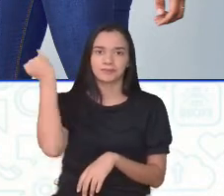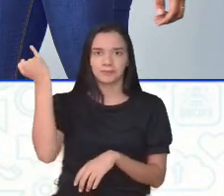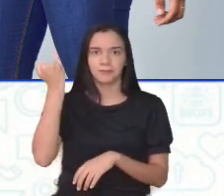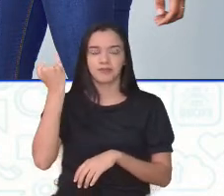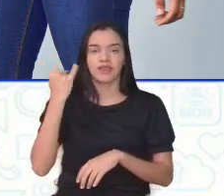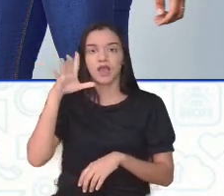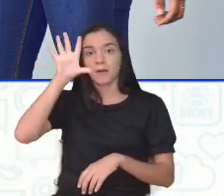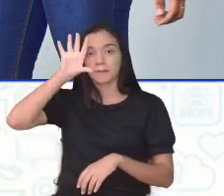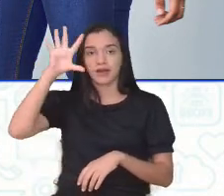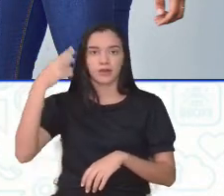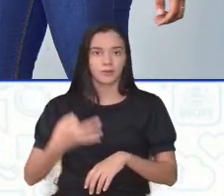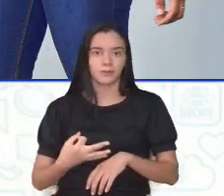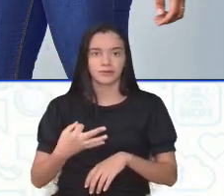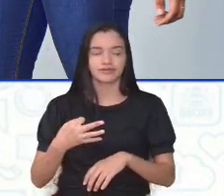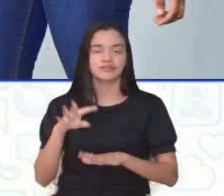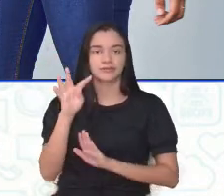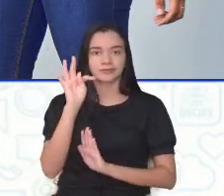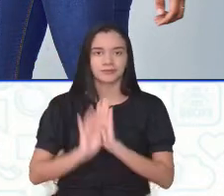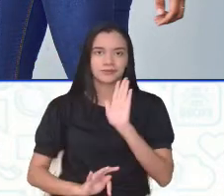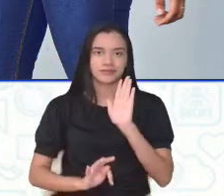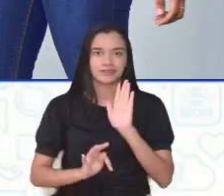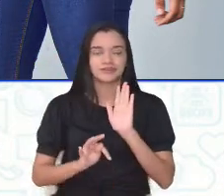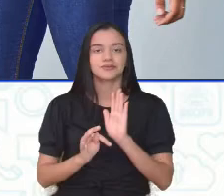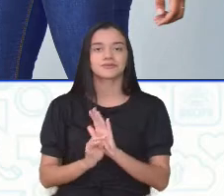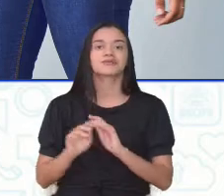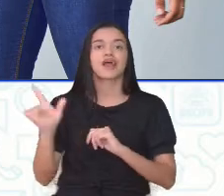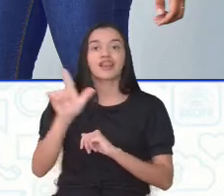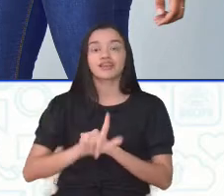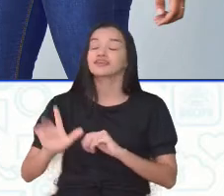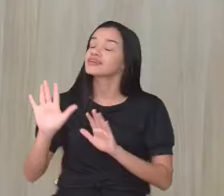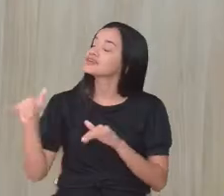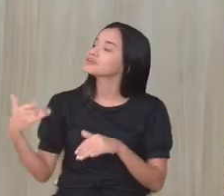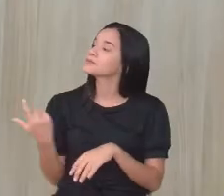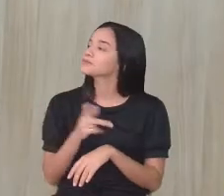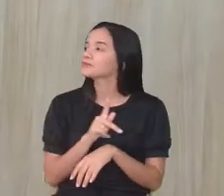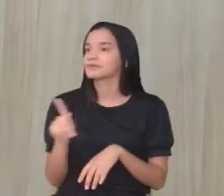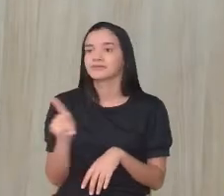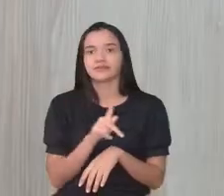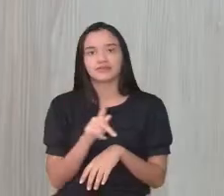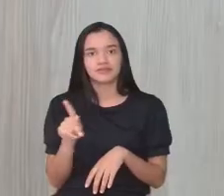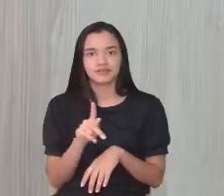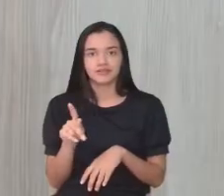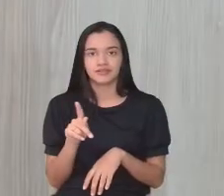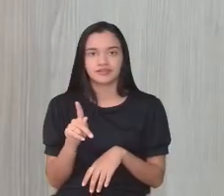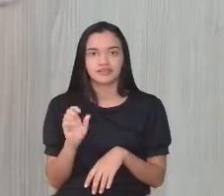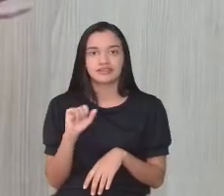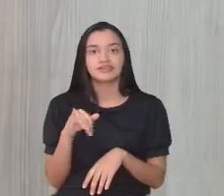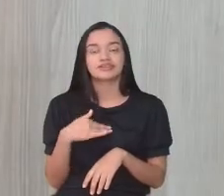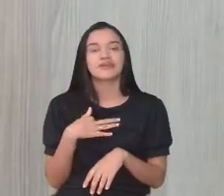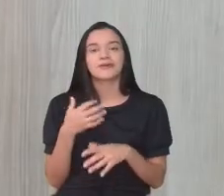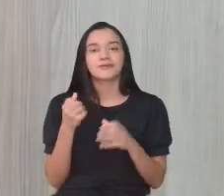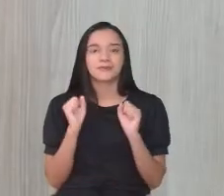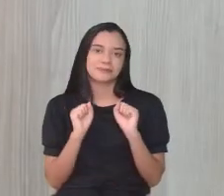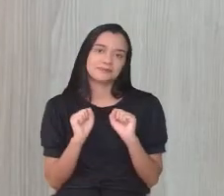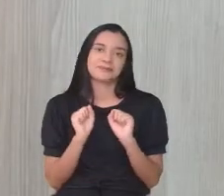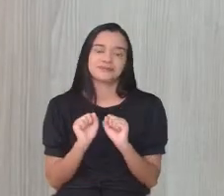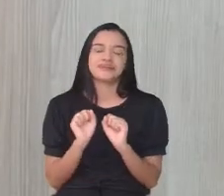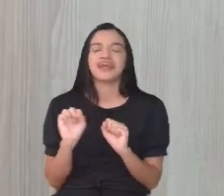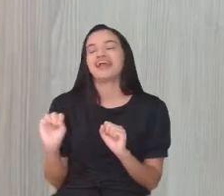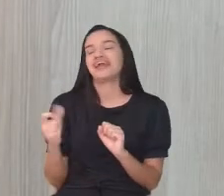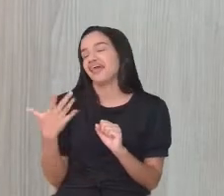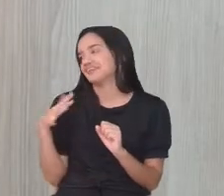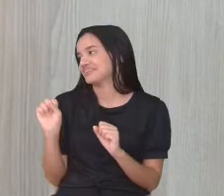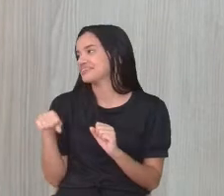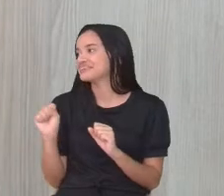a compreensão do texto literário, tá certo? Professora Viviane, Oi. também, assim, se eu puder, né, já me meter. Claro, É,